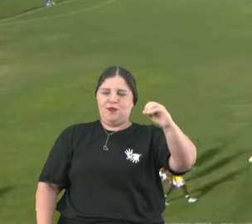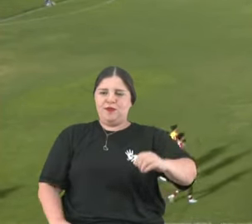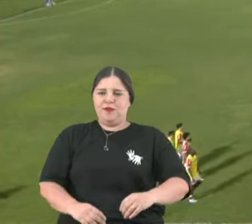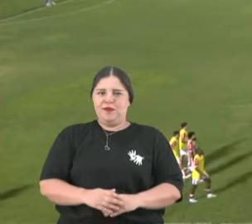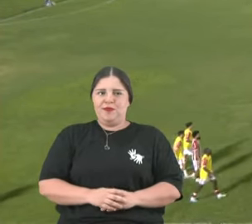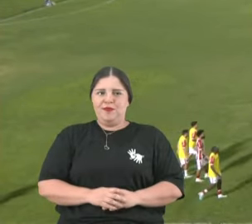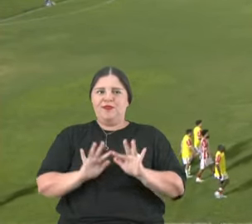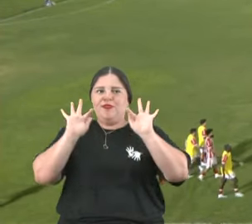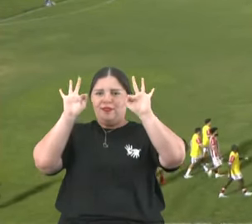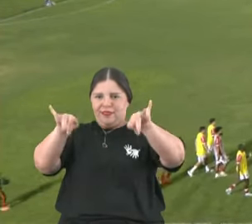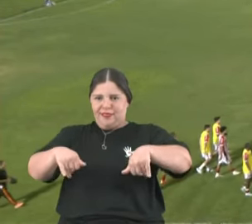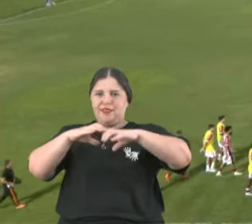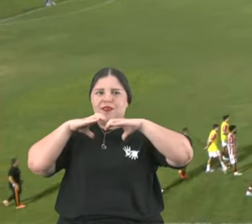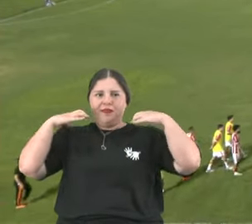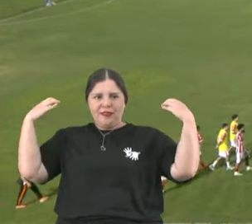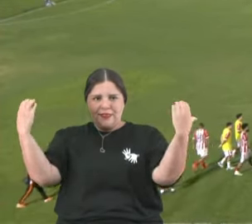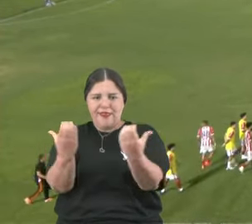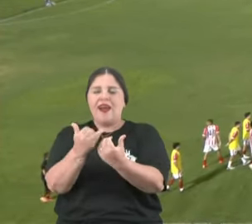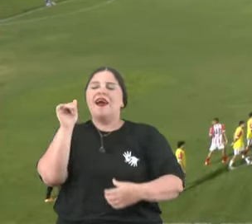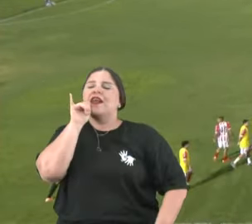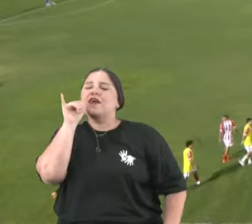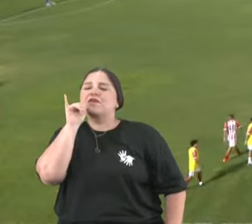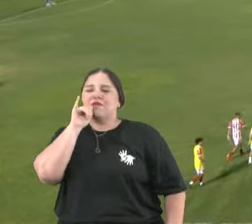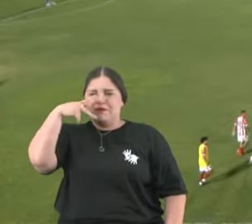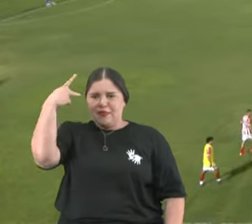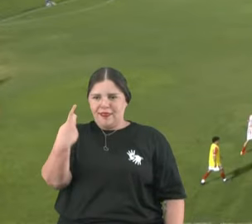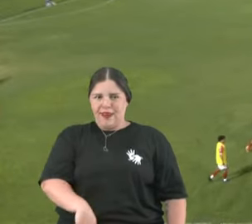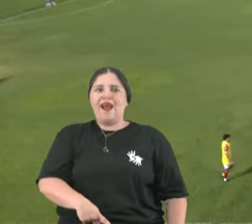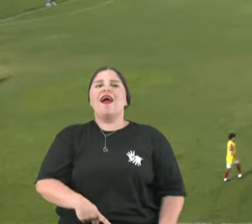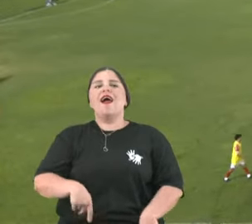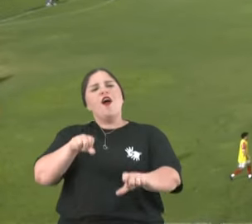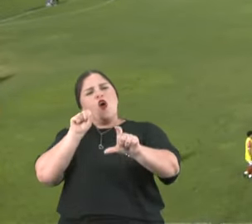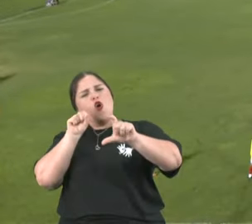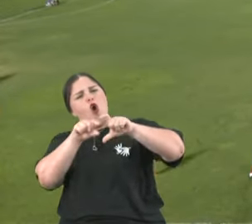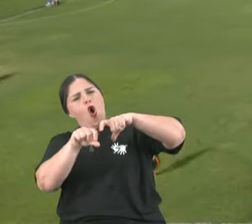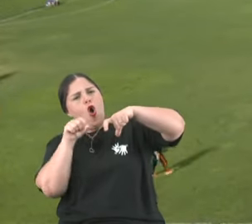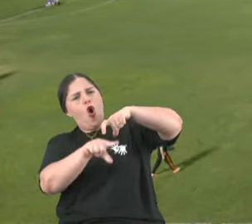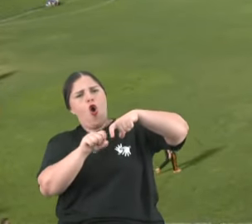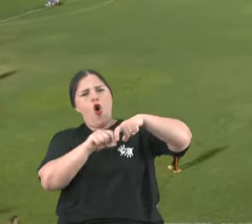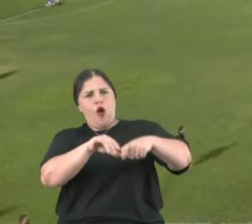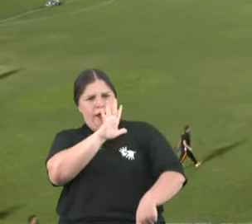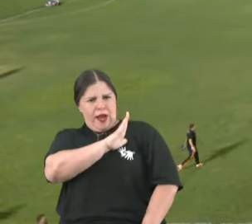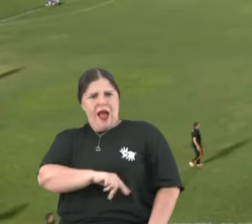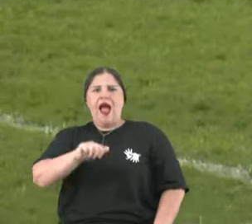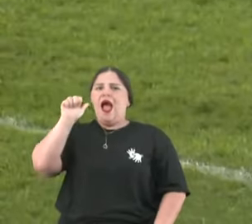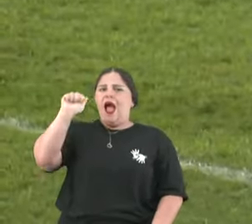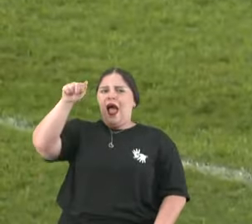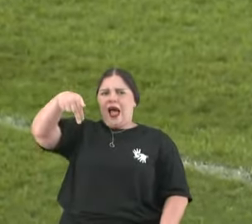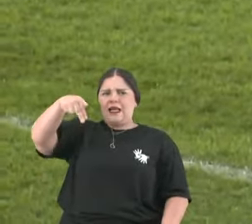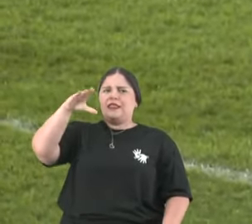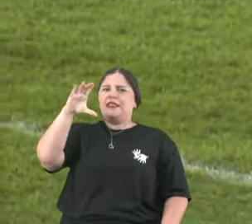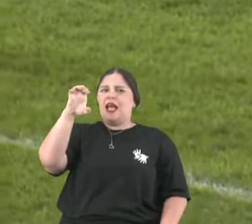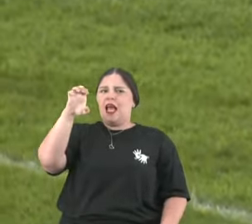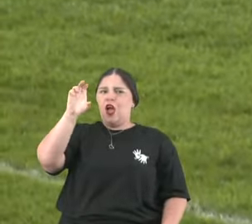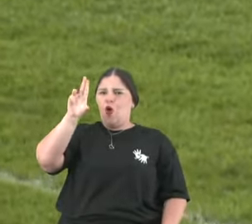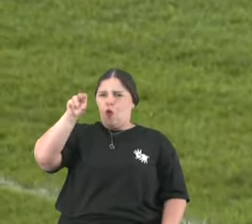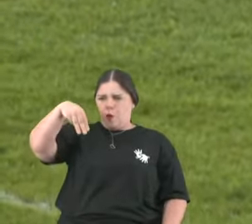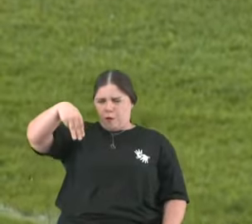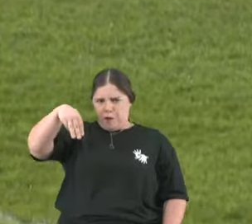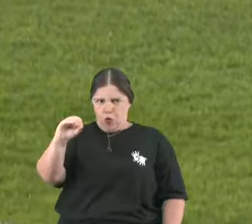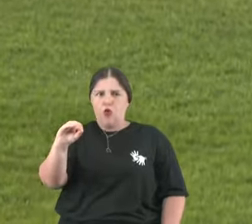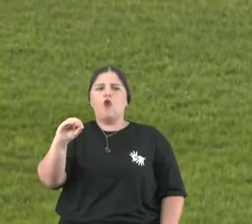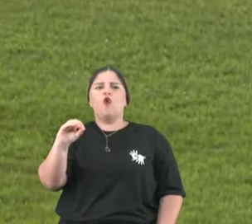Mata Fonseca. 1 para o CRB, gol de Anselmo Ramon. 0 para o Asa. Anselmo que